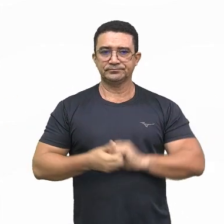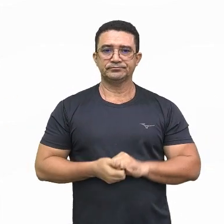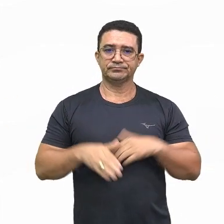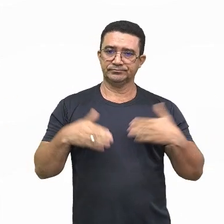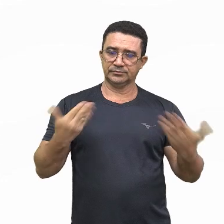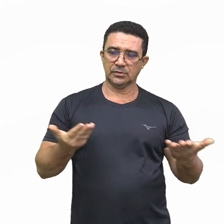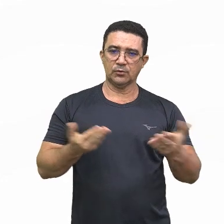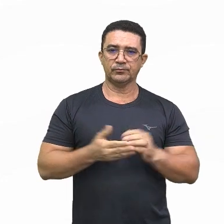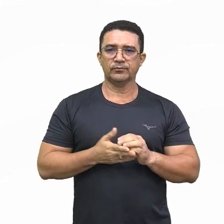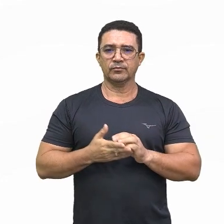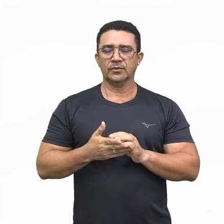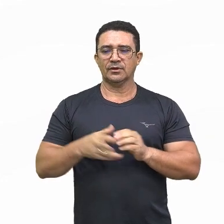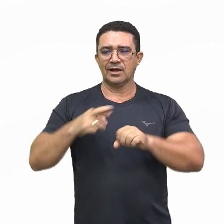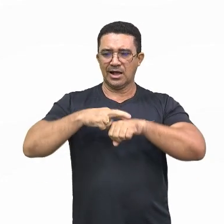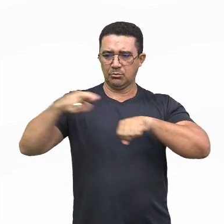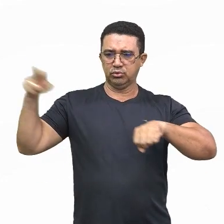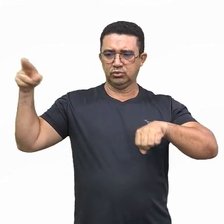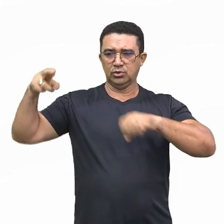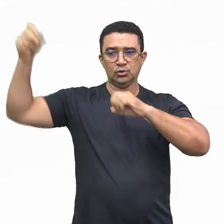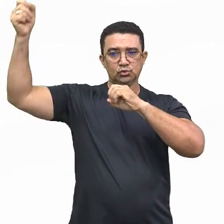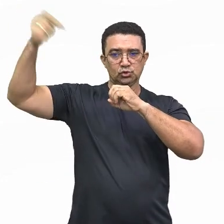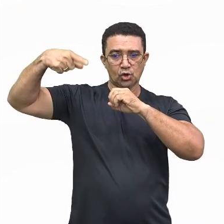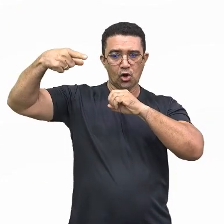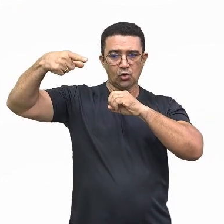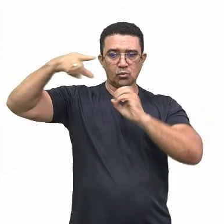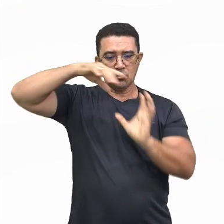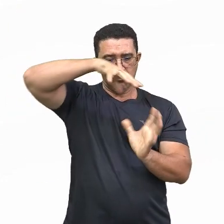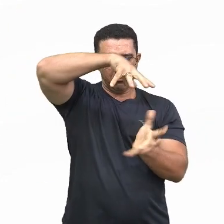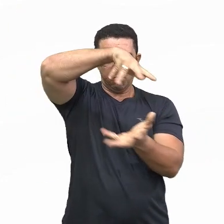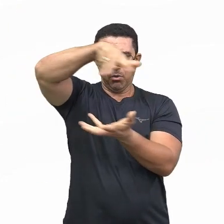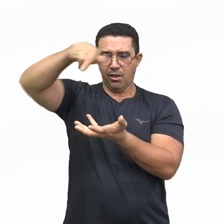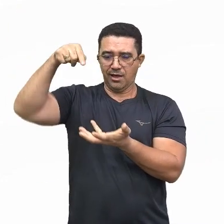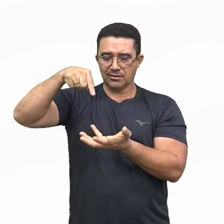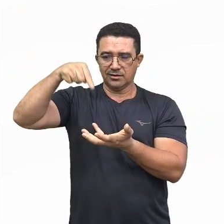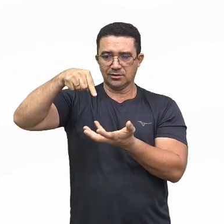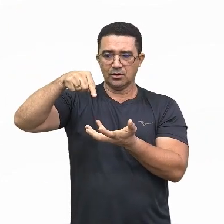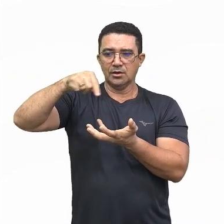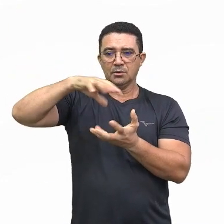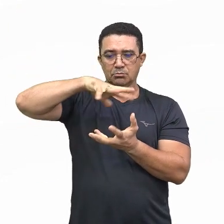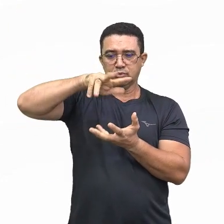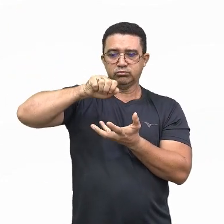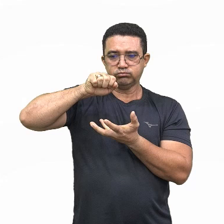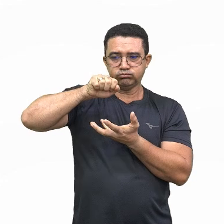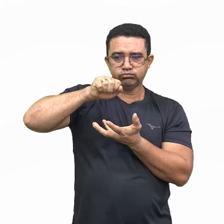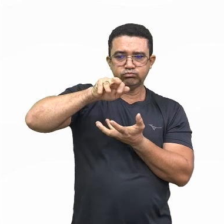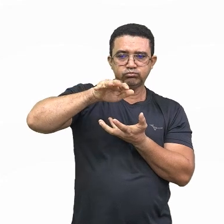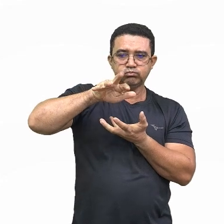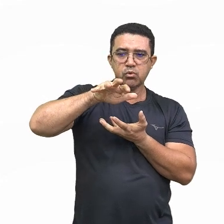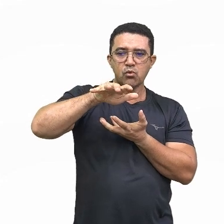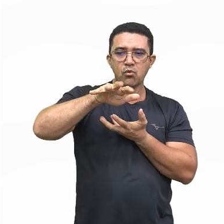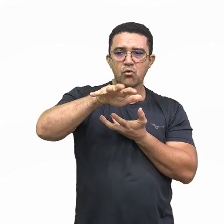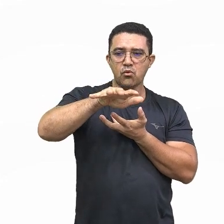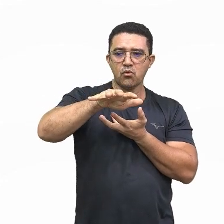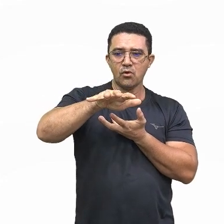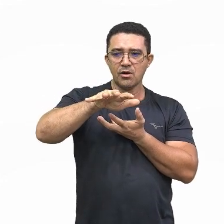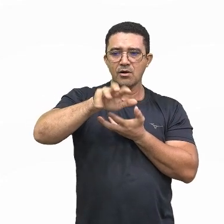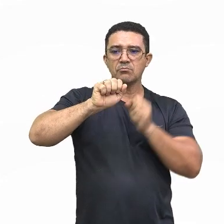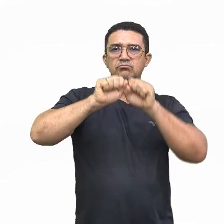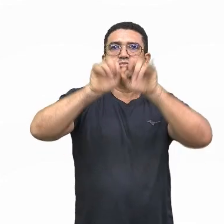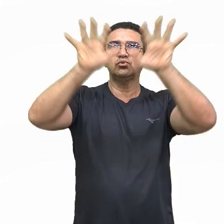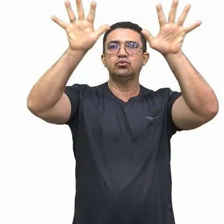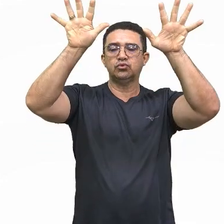parte da radiação solar que chega ao nosso planeta é refletida e retorna diretamente para o